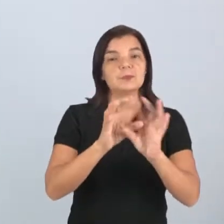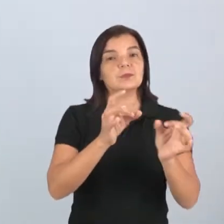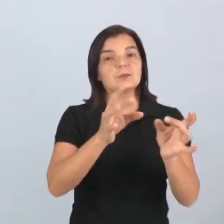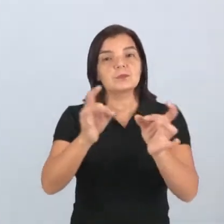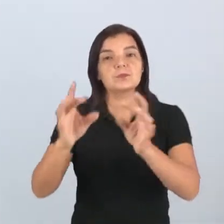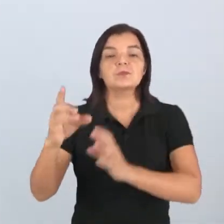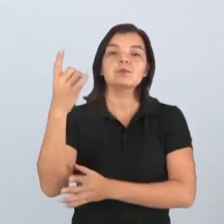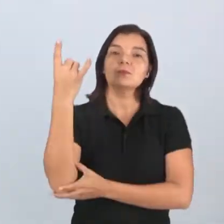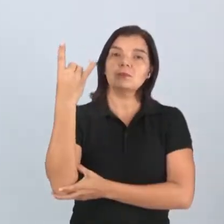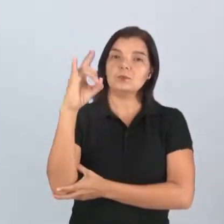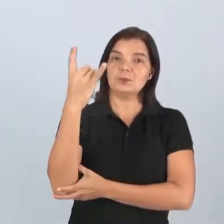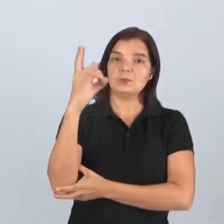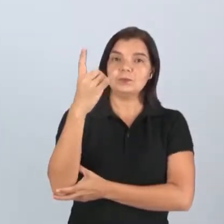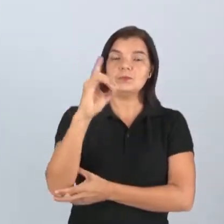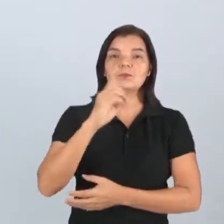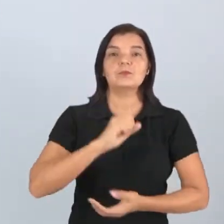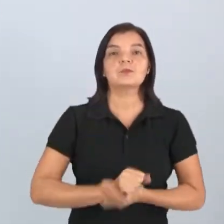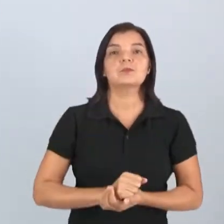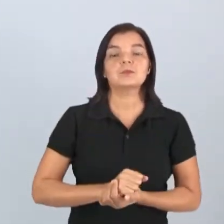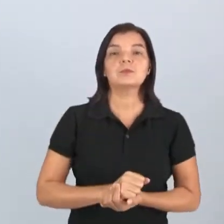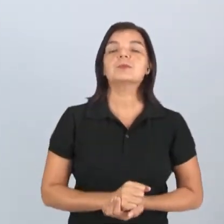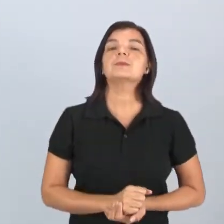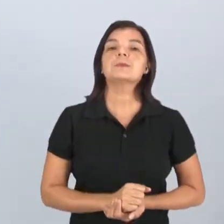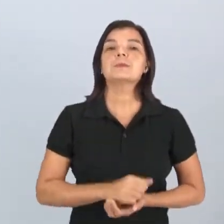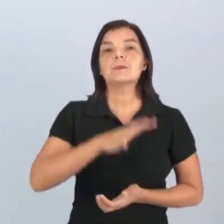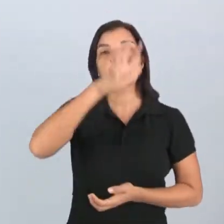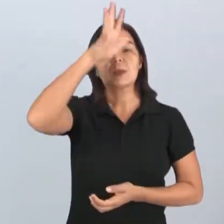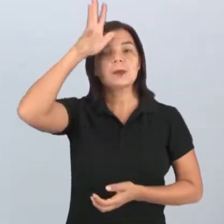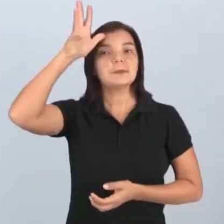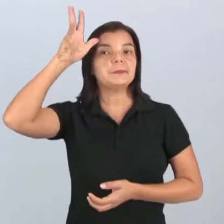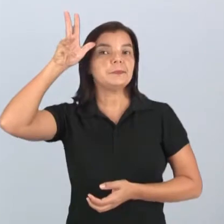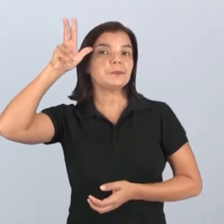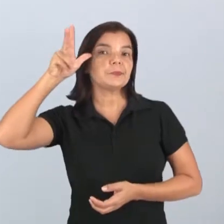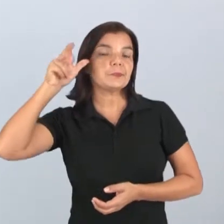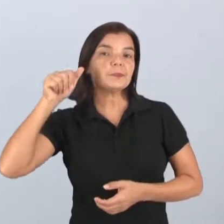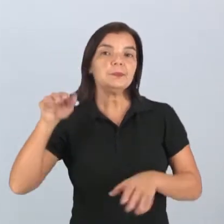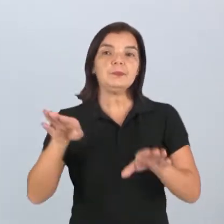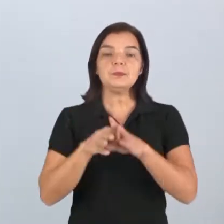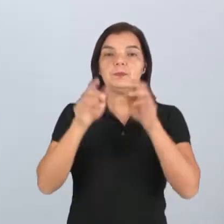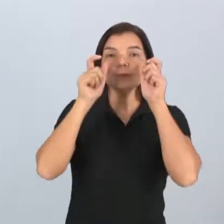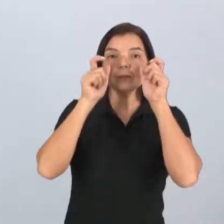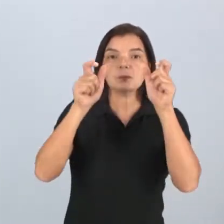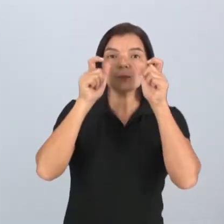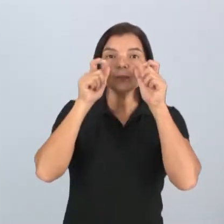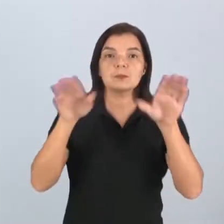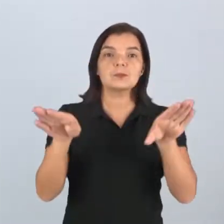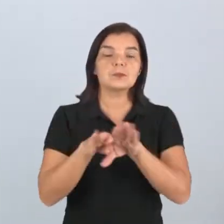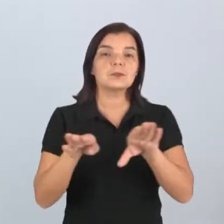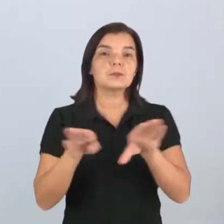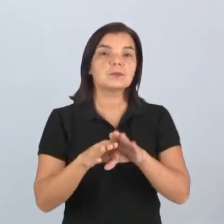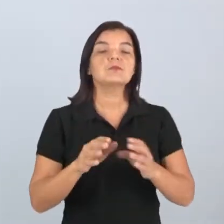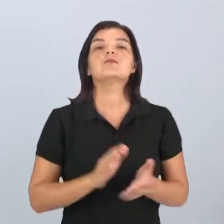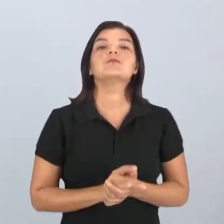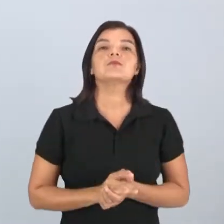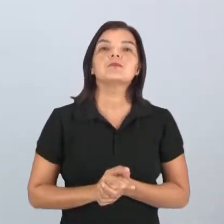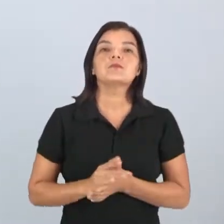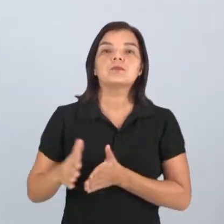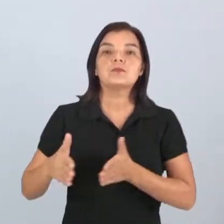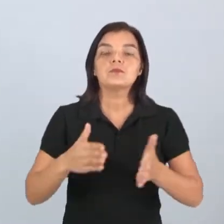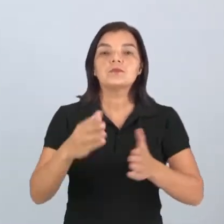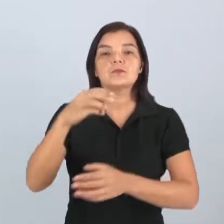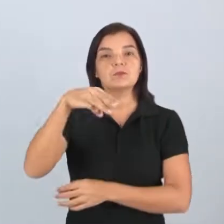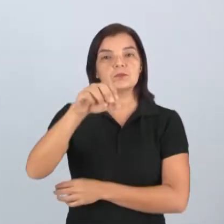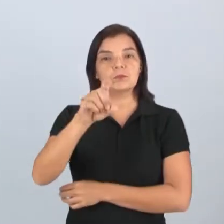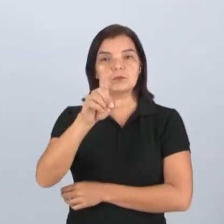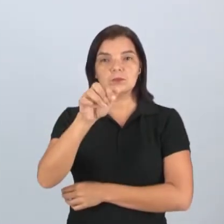todo o território Amazônia, atravessaria principalmente, o interesse deles era atravessar as corredeiras do Rio Madeira